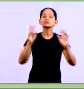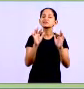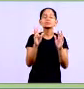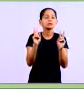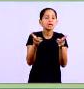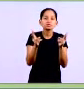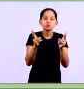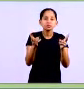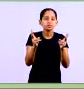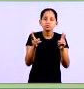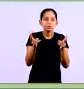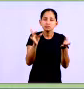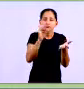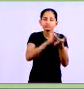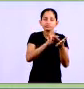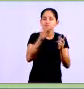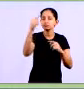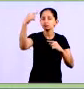Nacional,